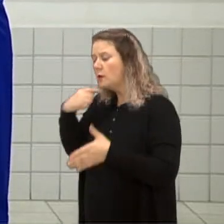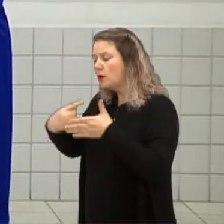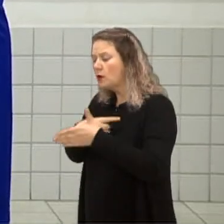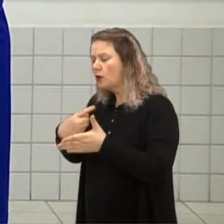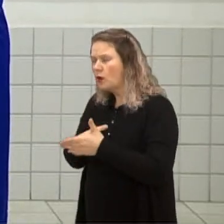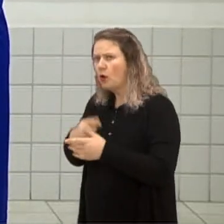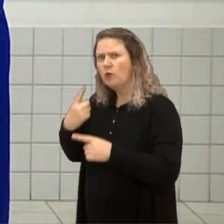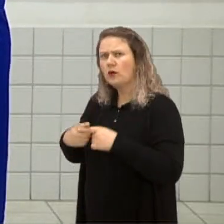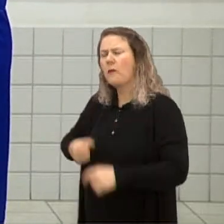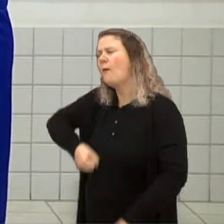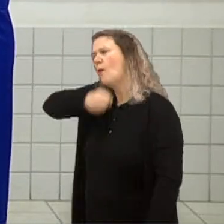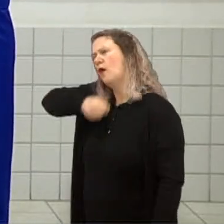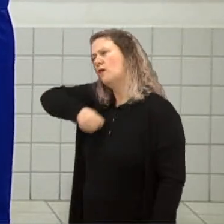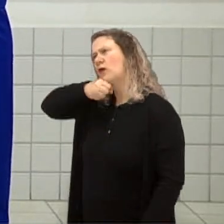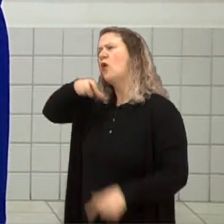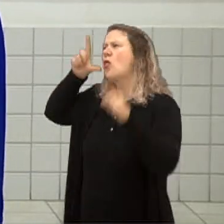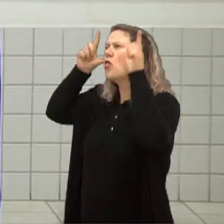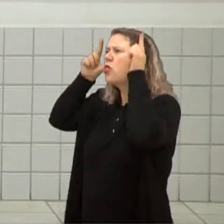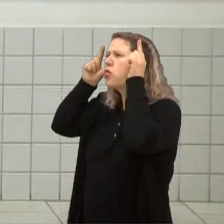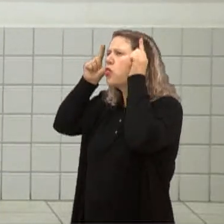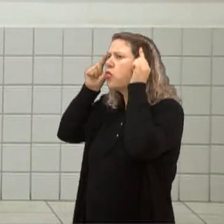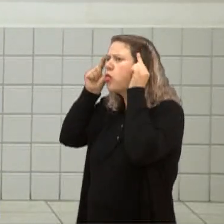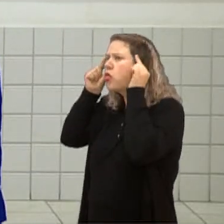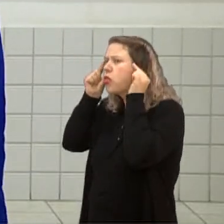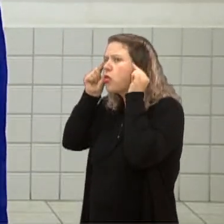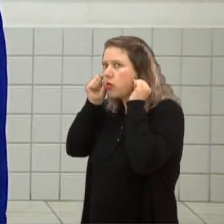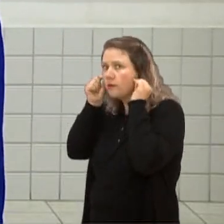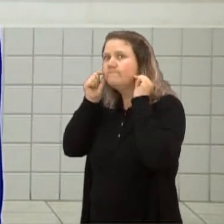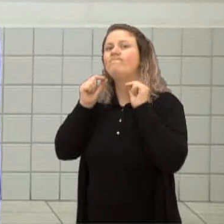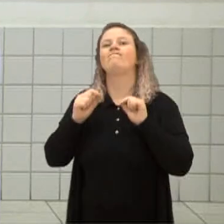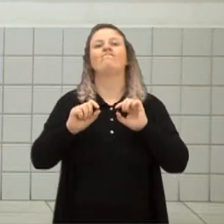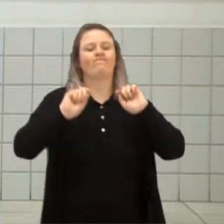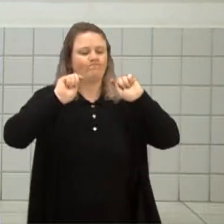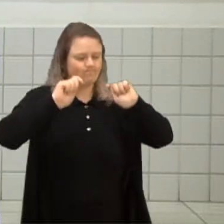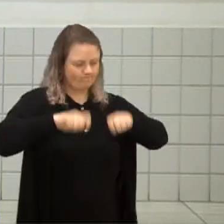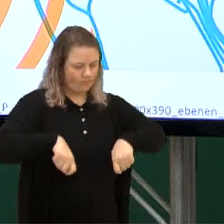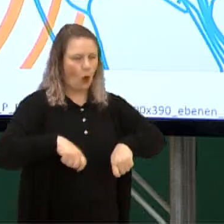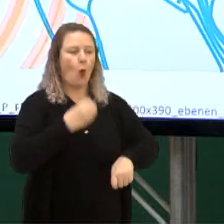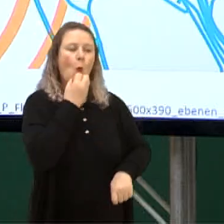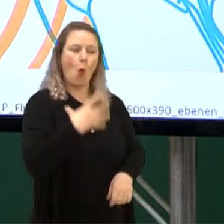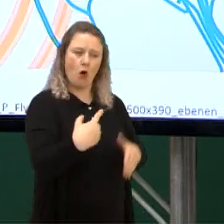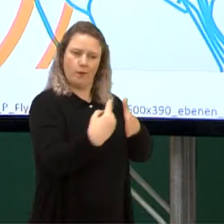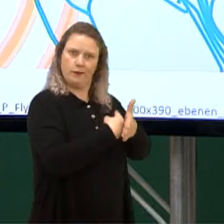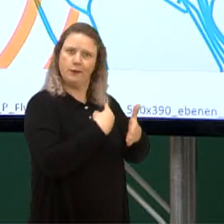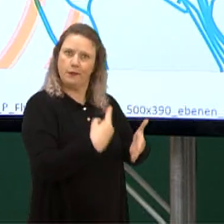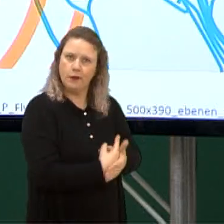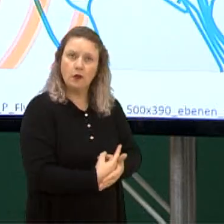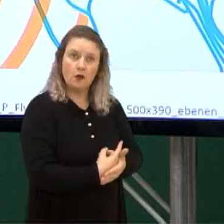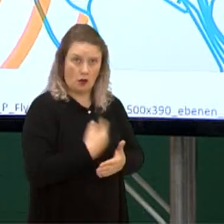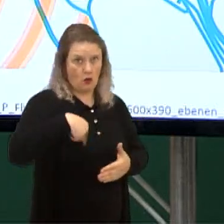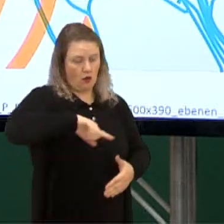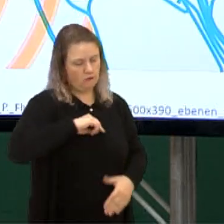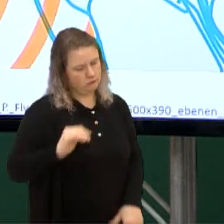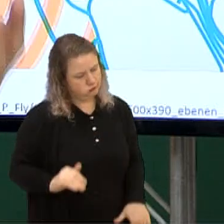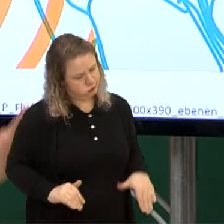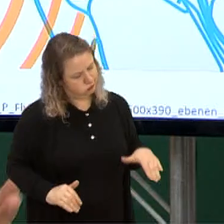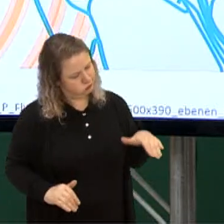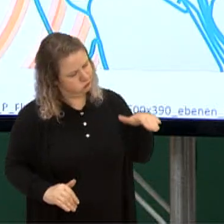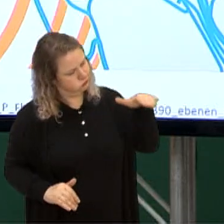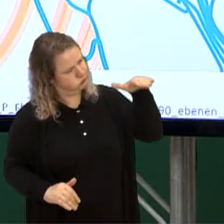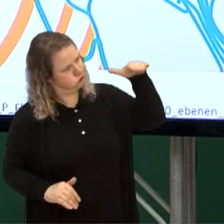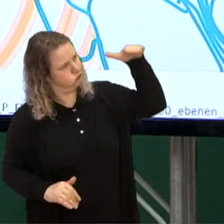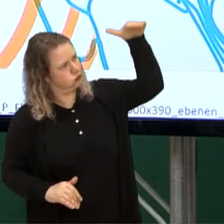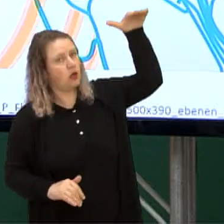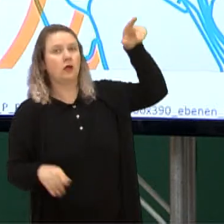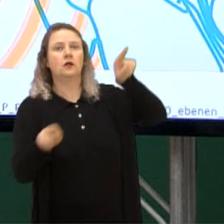gente vai perdendo a audição. Será que tem a ver com os cílios lá? Tem a ver com os cílios. Ótima pergunta. Conforme a gente vai ficando mais velho, muita